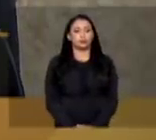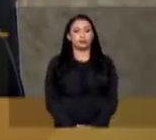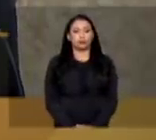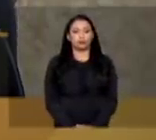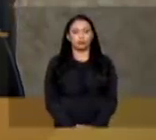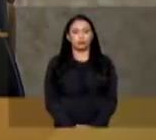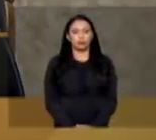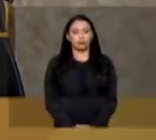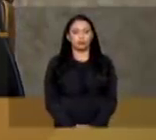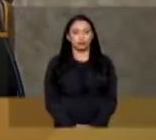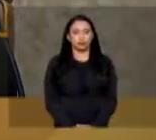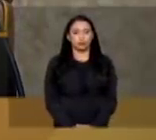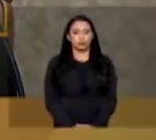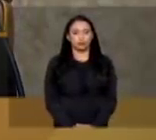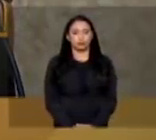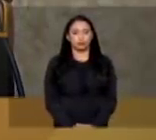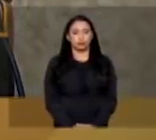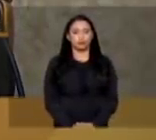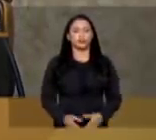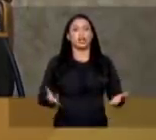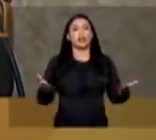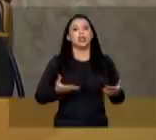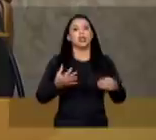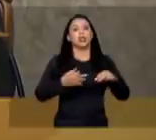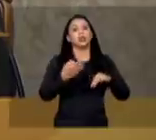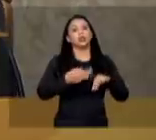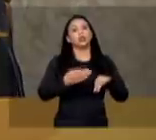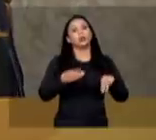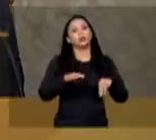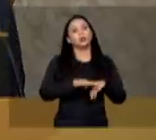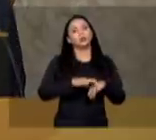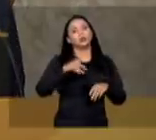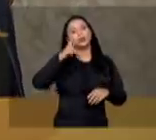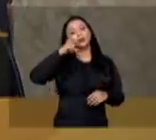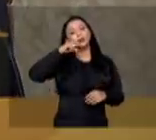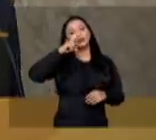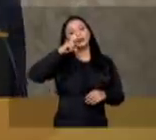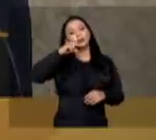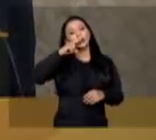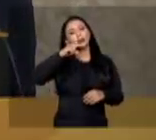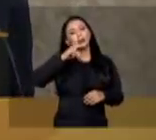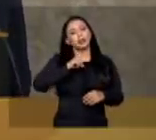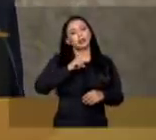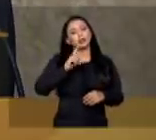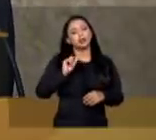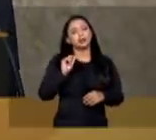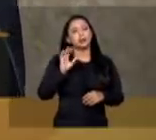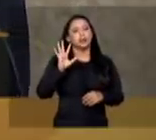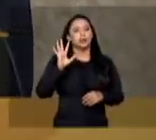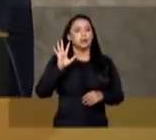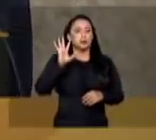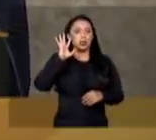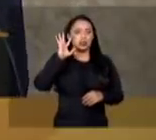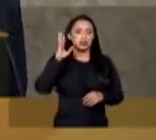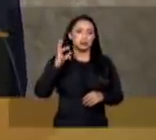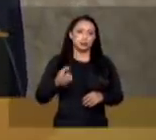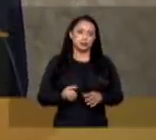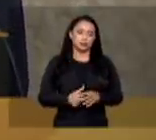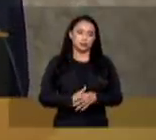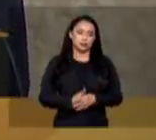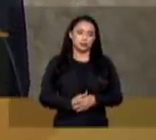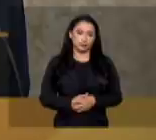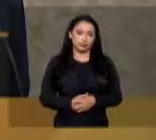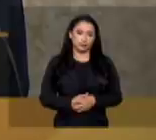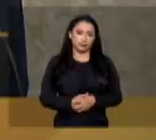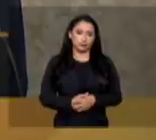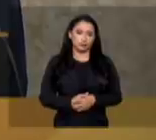Concedo a palavra agora à sua excelência, o ministro Gilmar Mendes, para a sua definição sobre o foro. Agravo